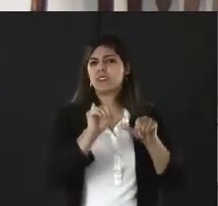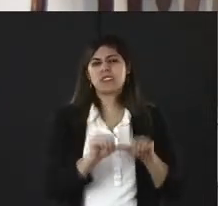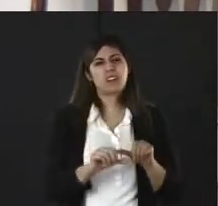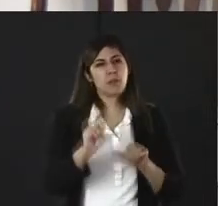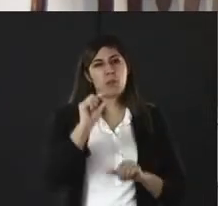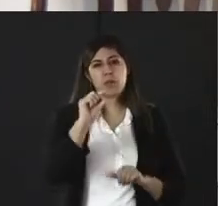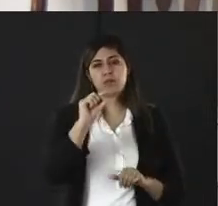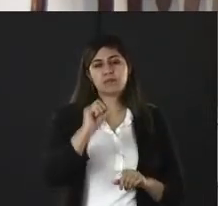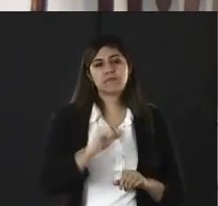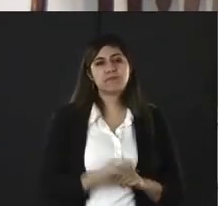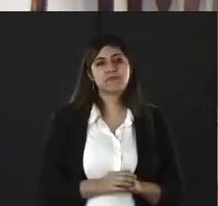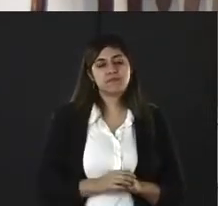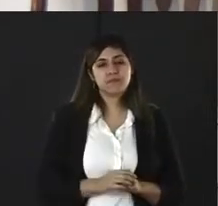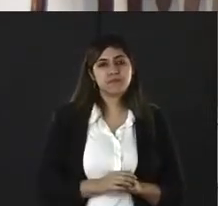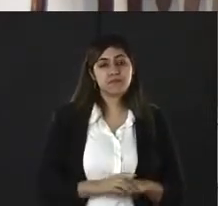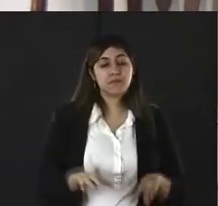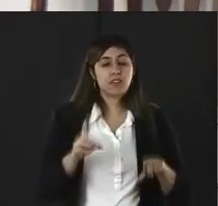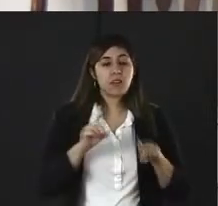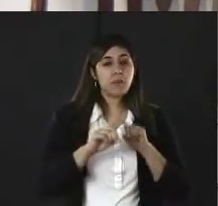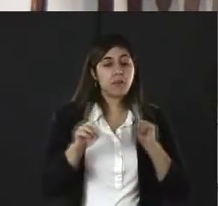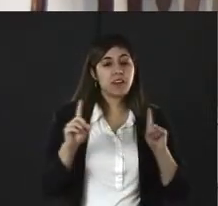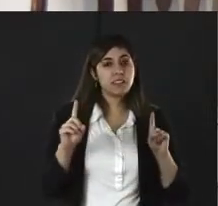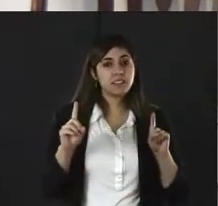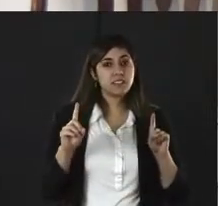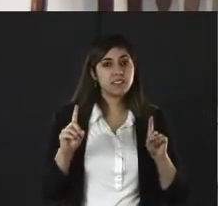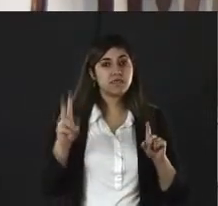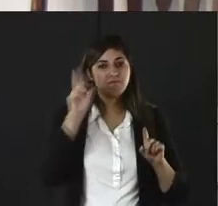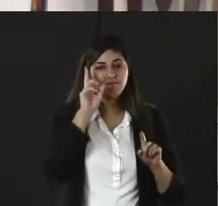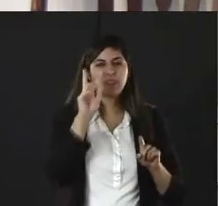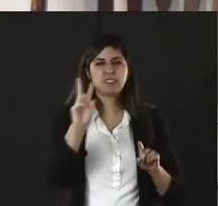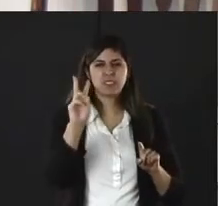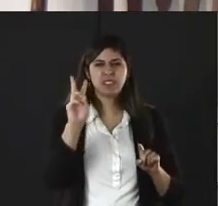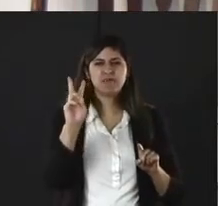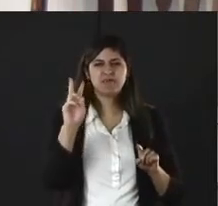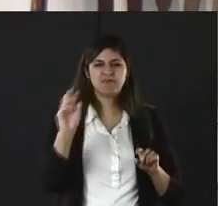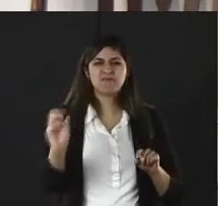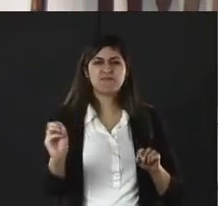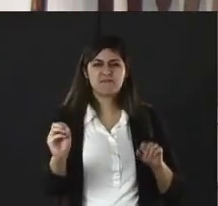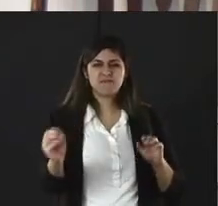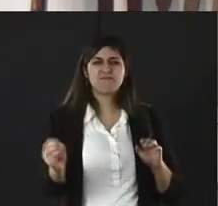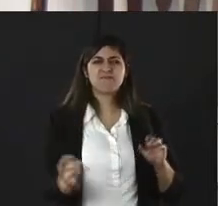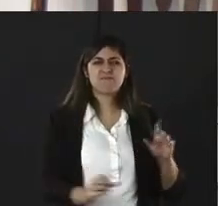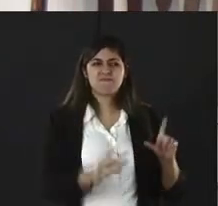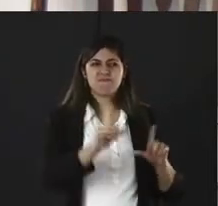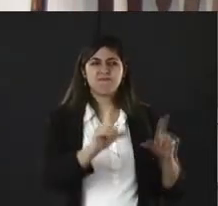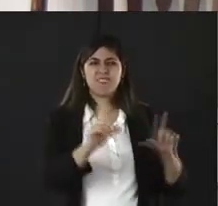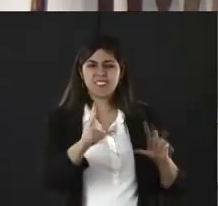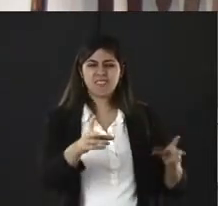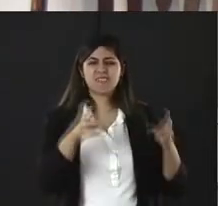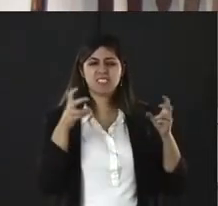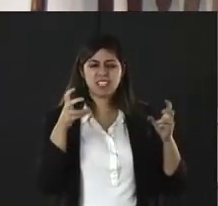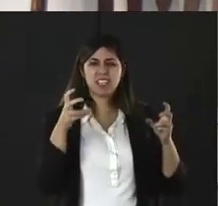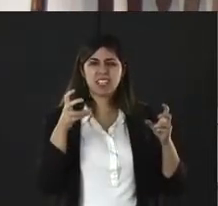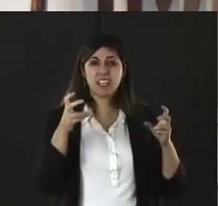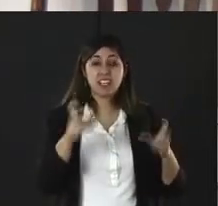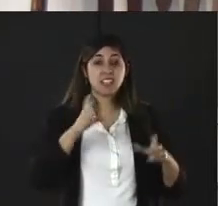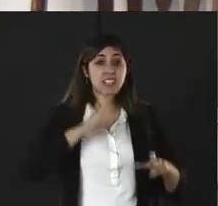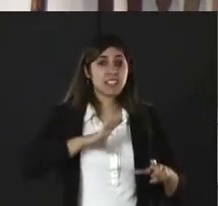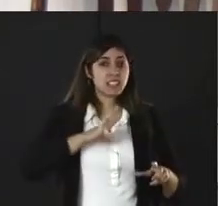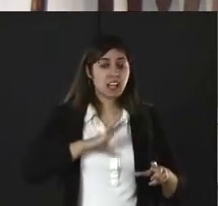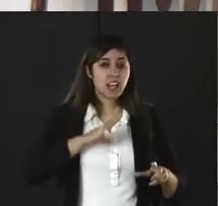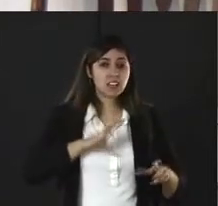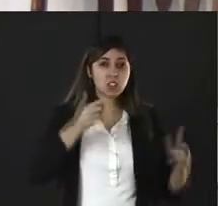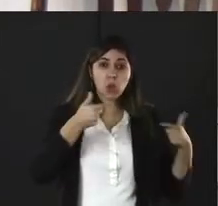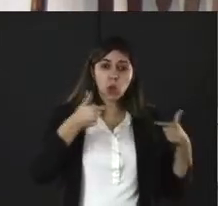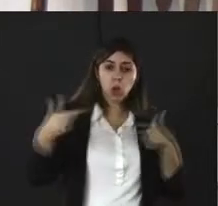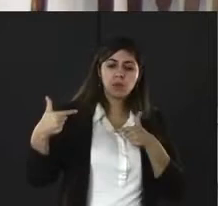cruel mas vimos a explosão 25 cidades dos estados unidos